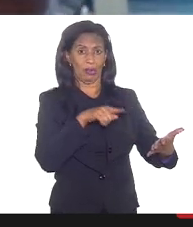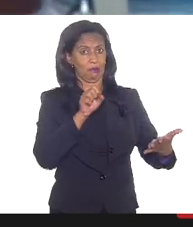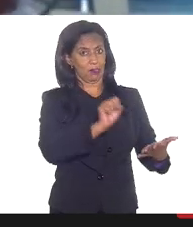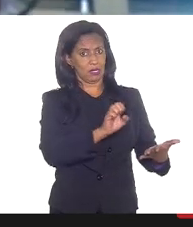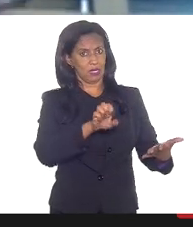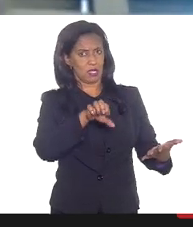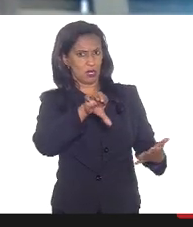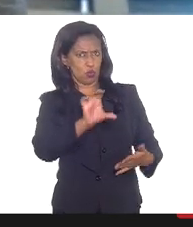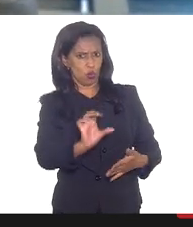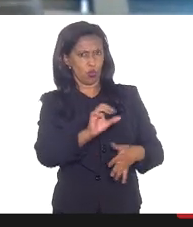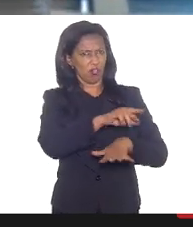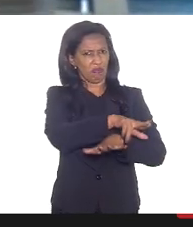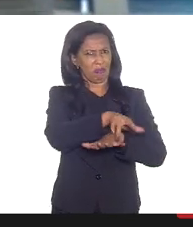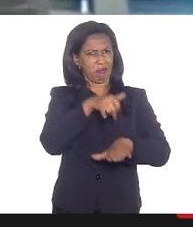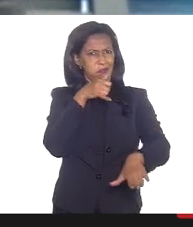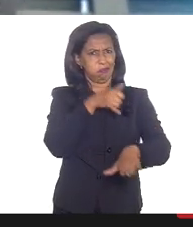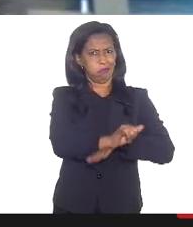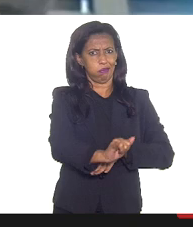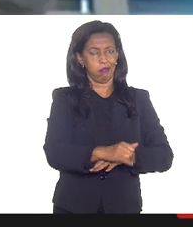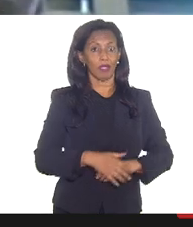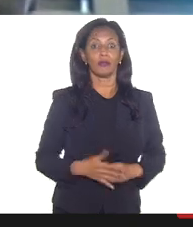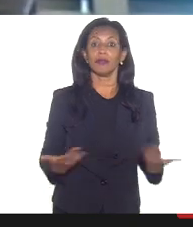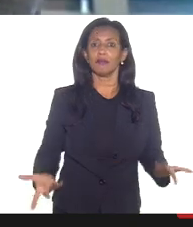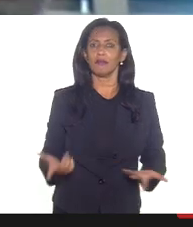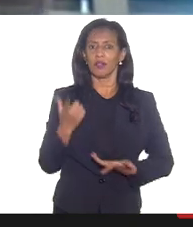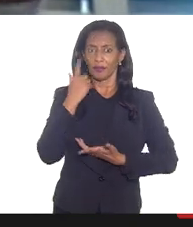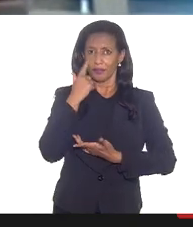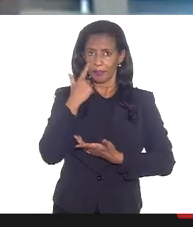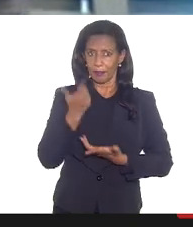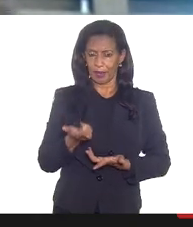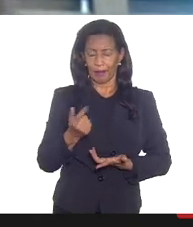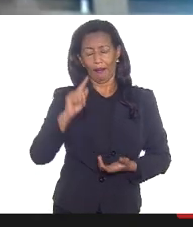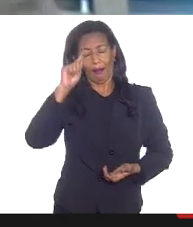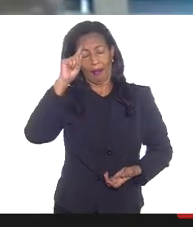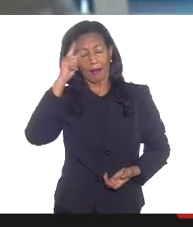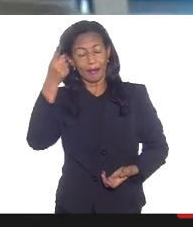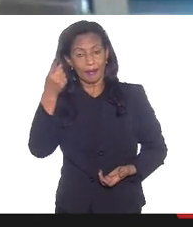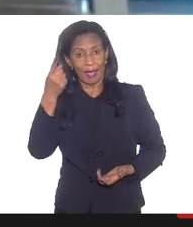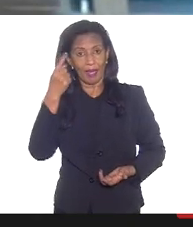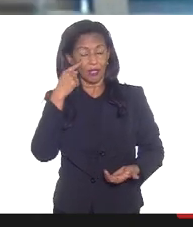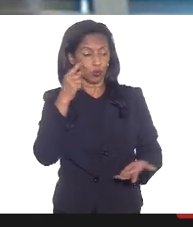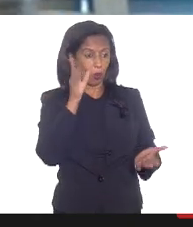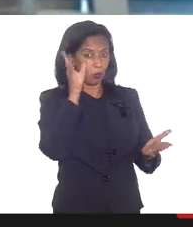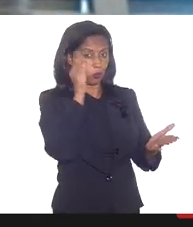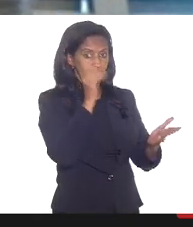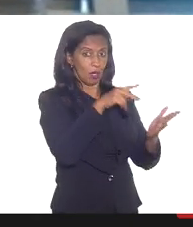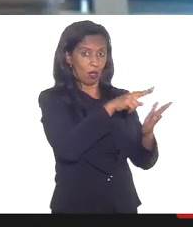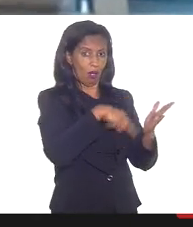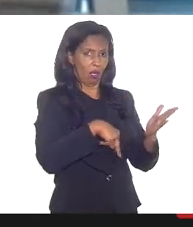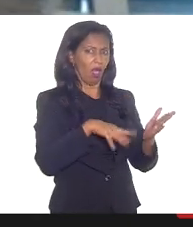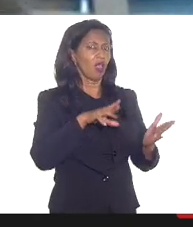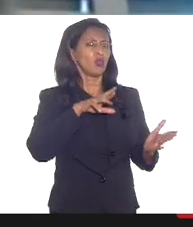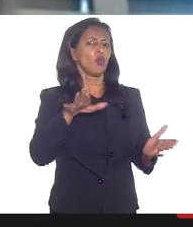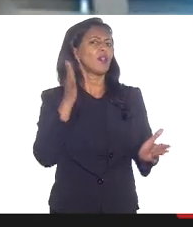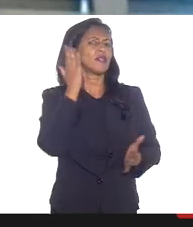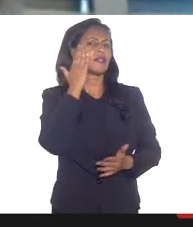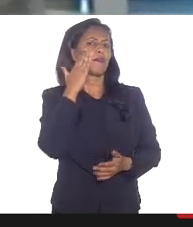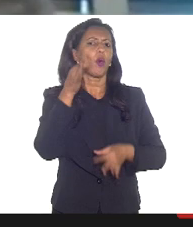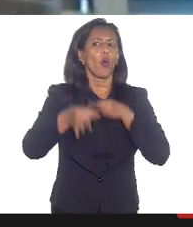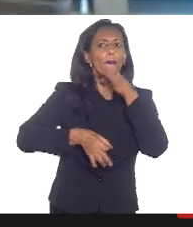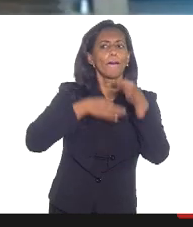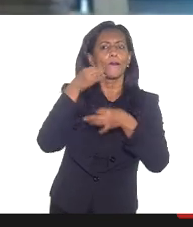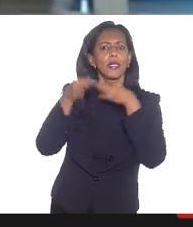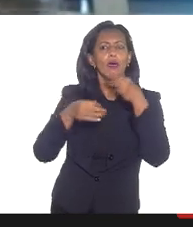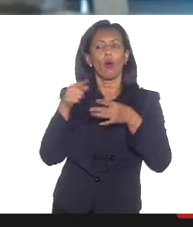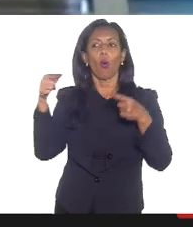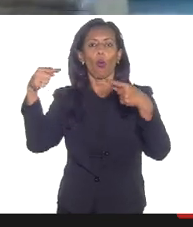SEDUC são diversas falhas. Então, vejam bem, a ideia de uma consulta não é apenas saber a opinião, se a gente concorda